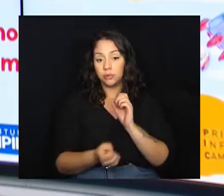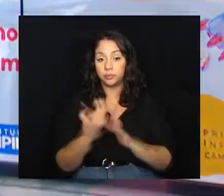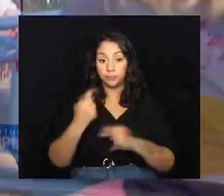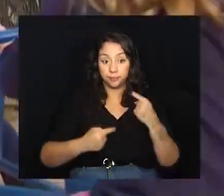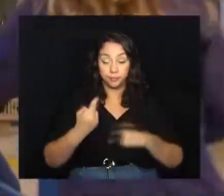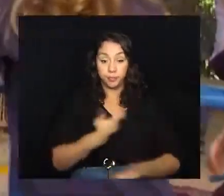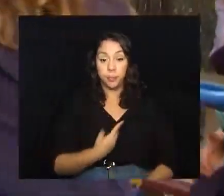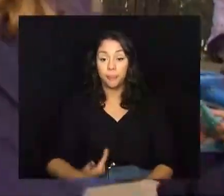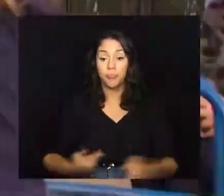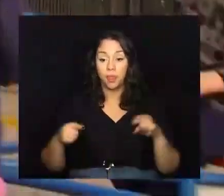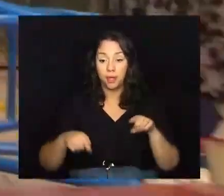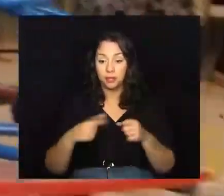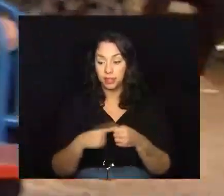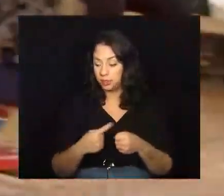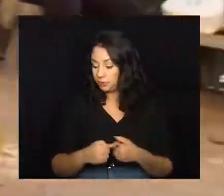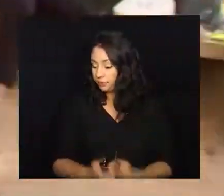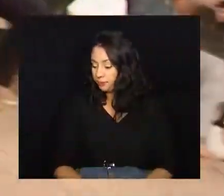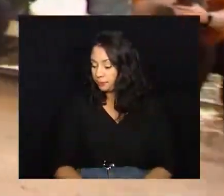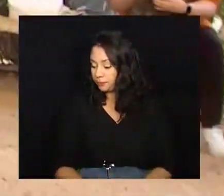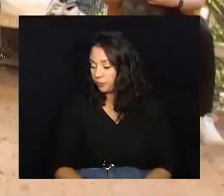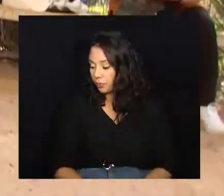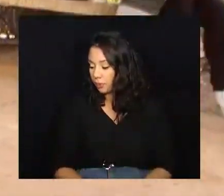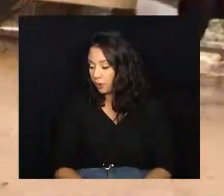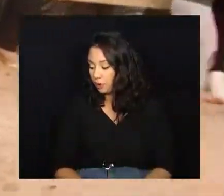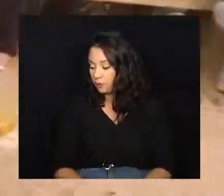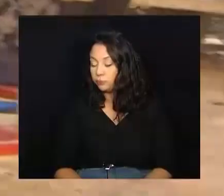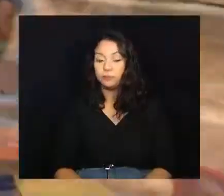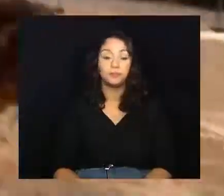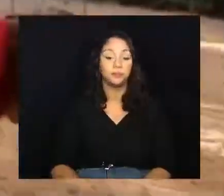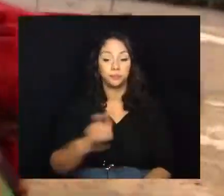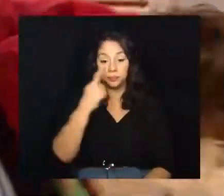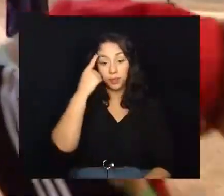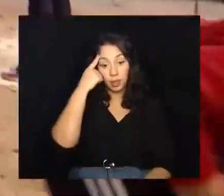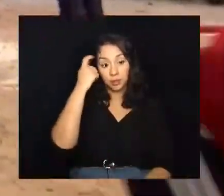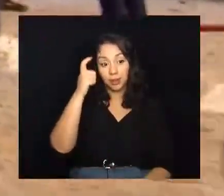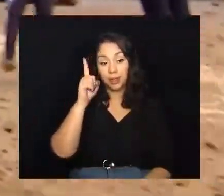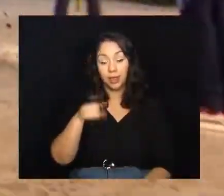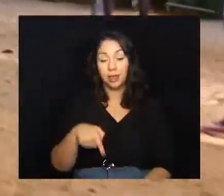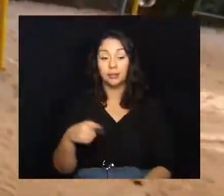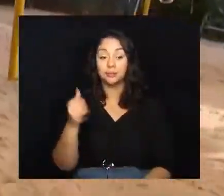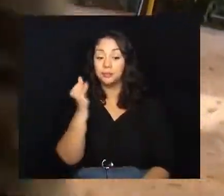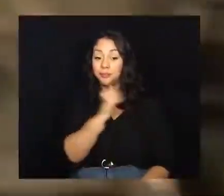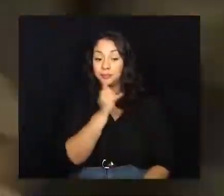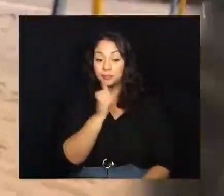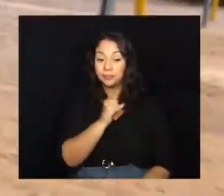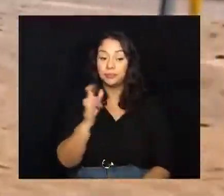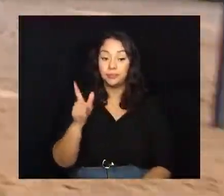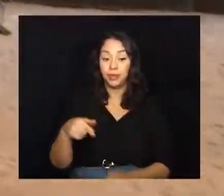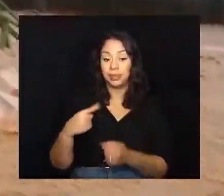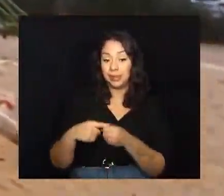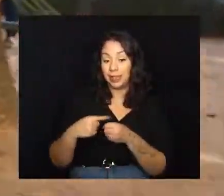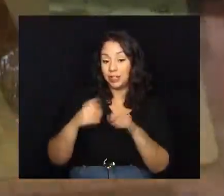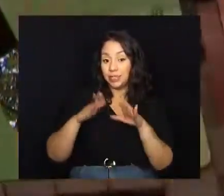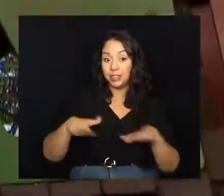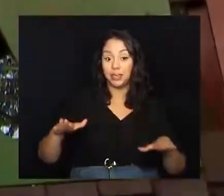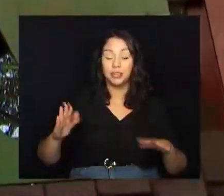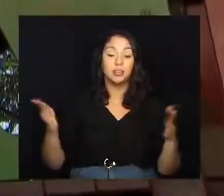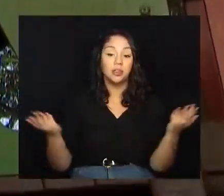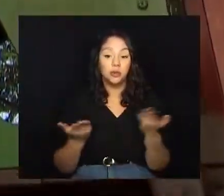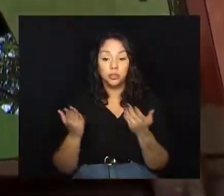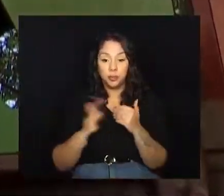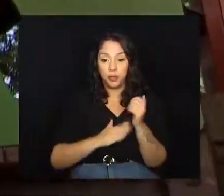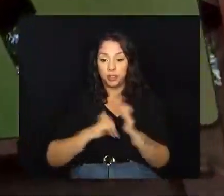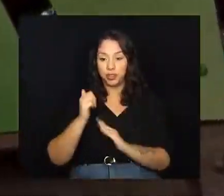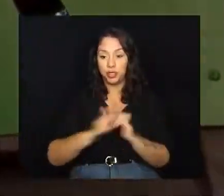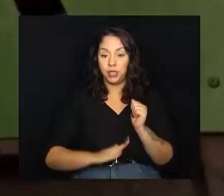dentro da nossa cidade a ideia foi inspirada no projeto italiano Cidade das Crianças e que hoje é aplicada em